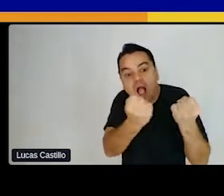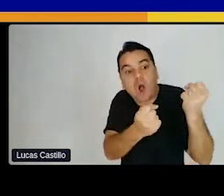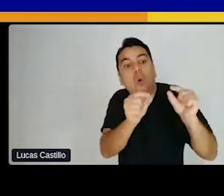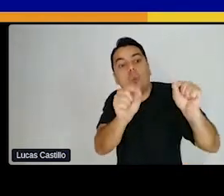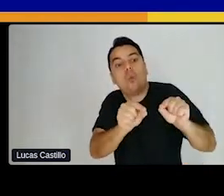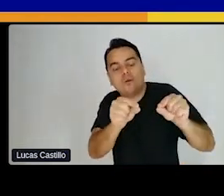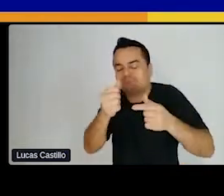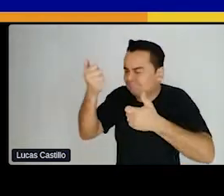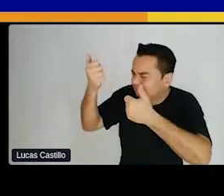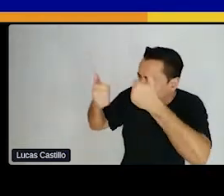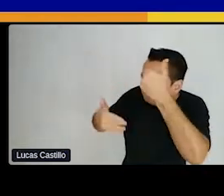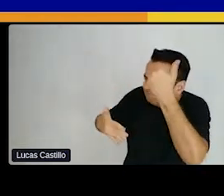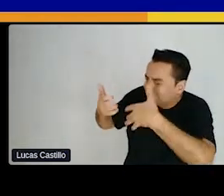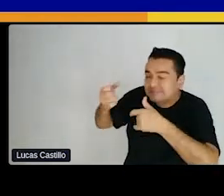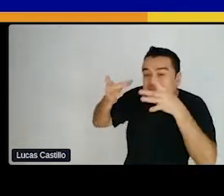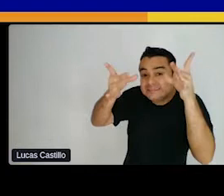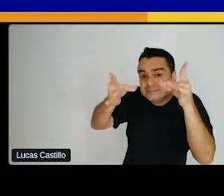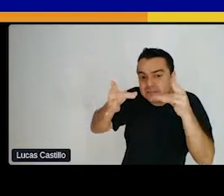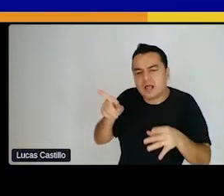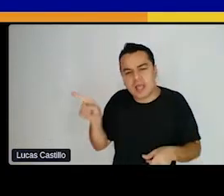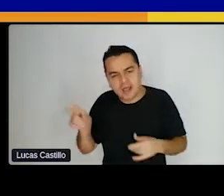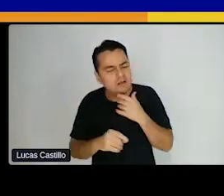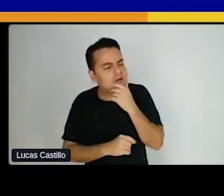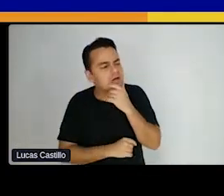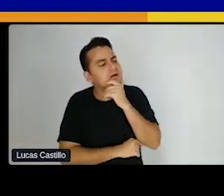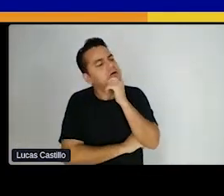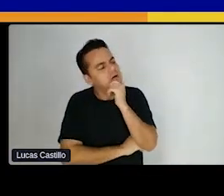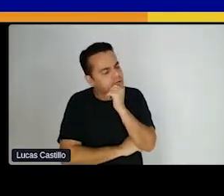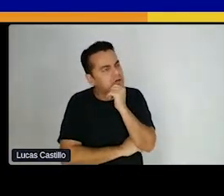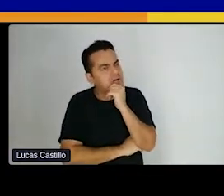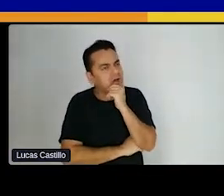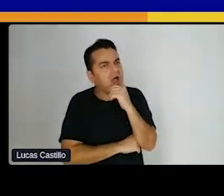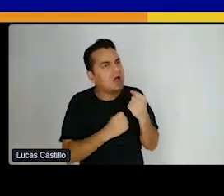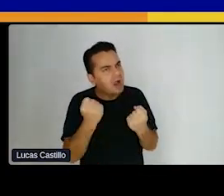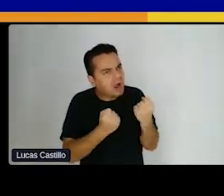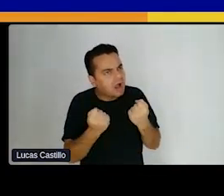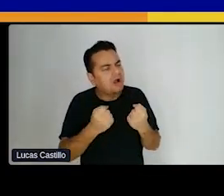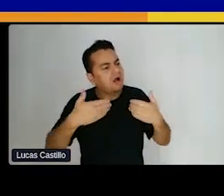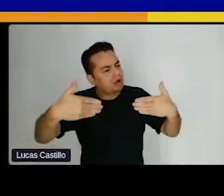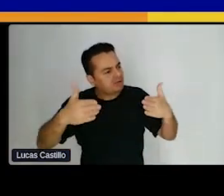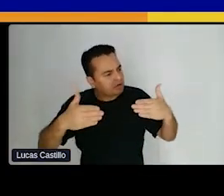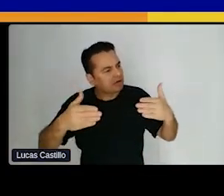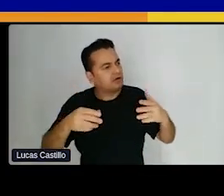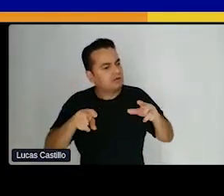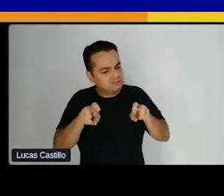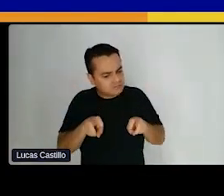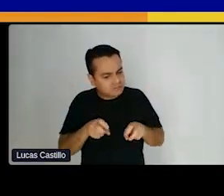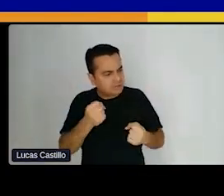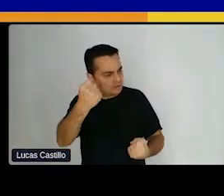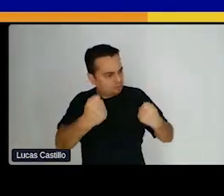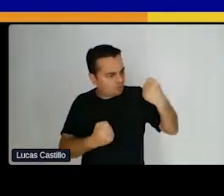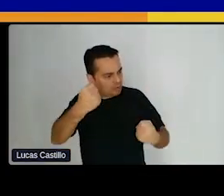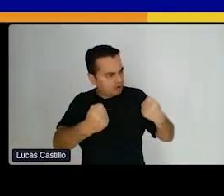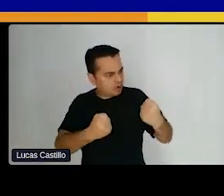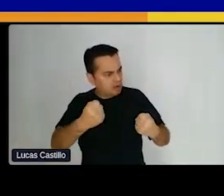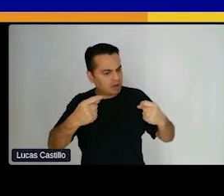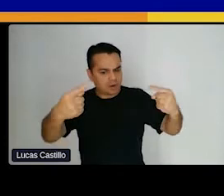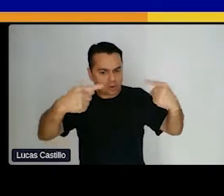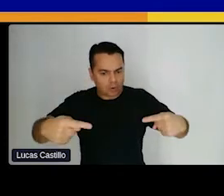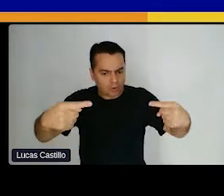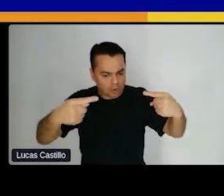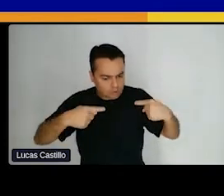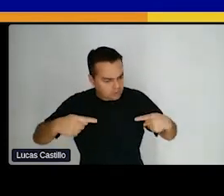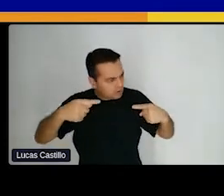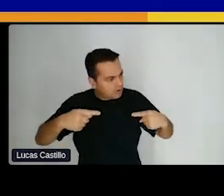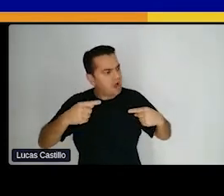dessa pessoa, né? É interessante que os exemplos, né, exibidos, eles sejam aí exemplos